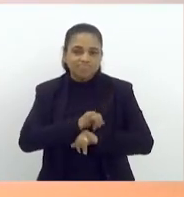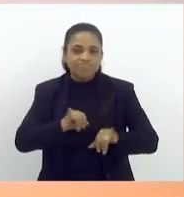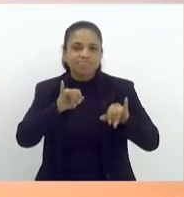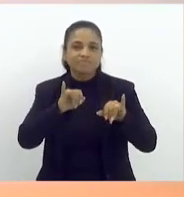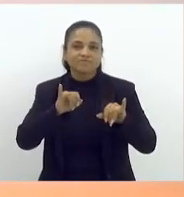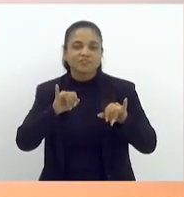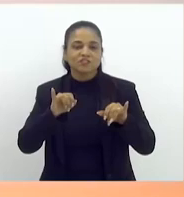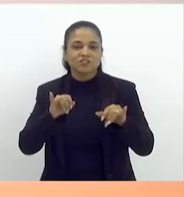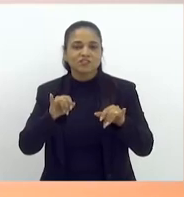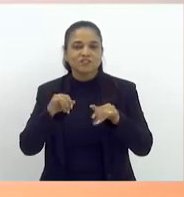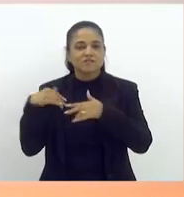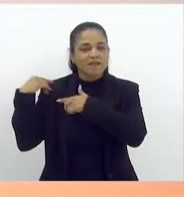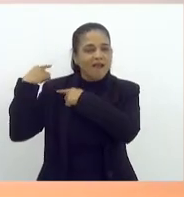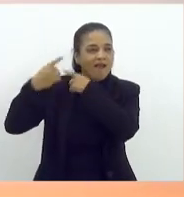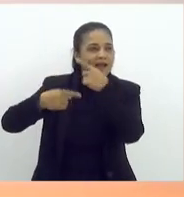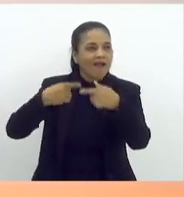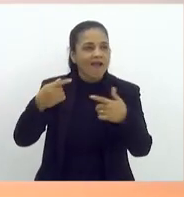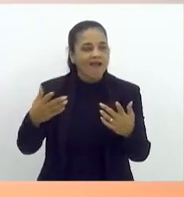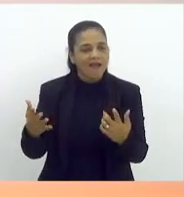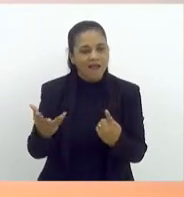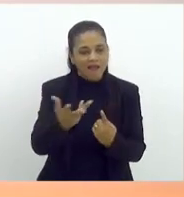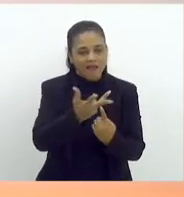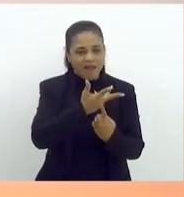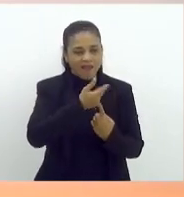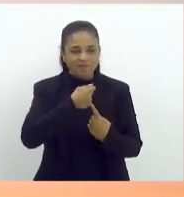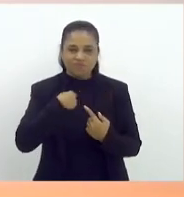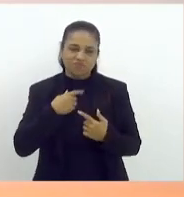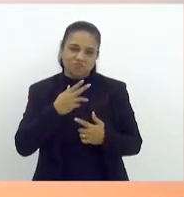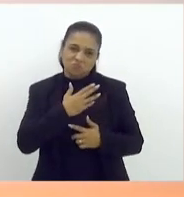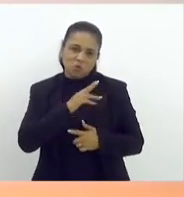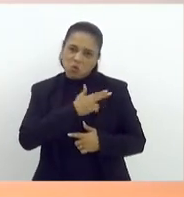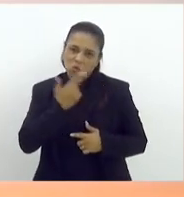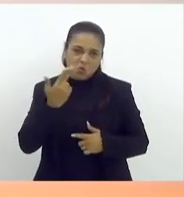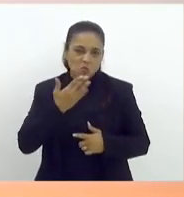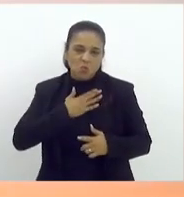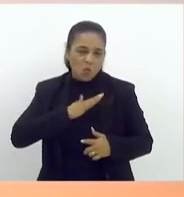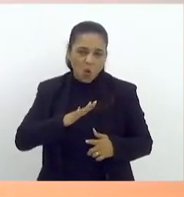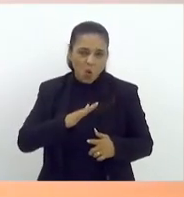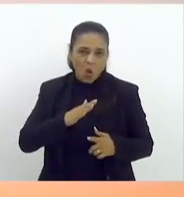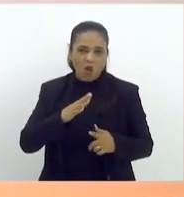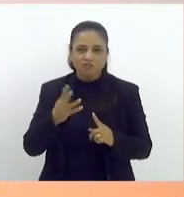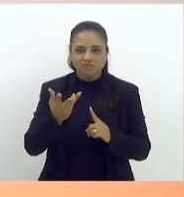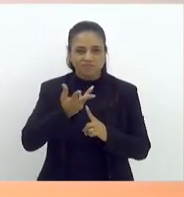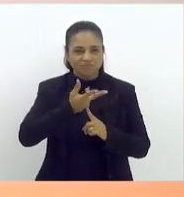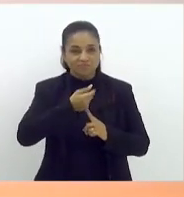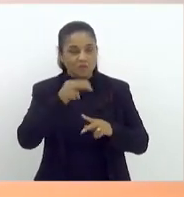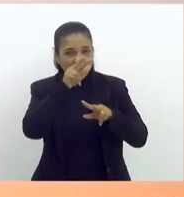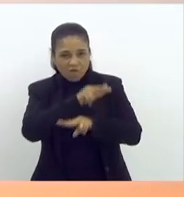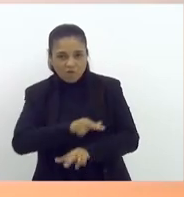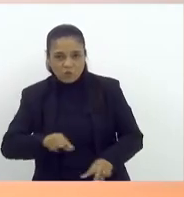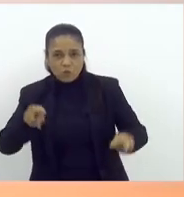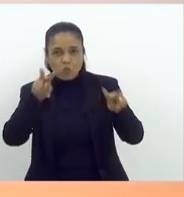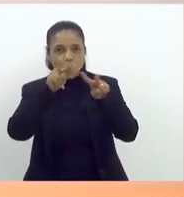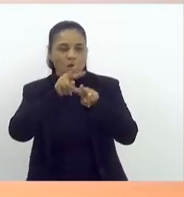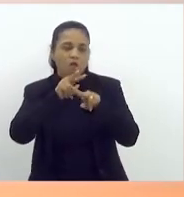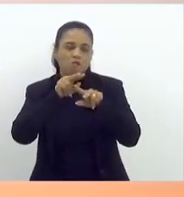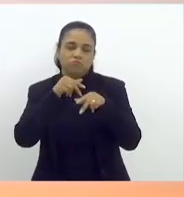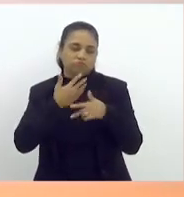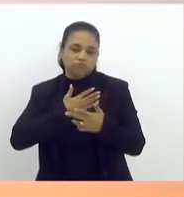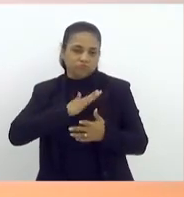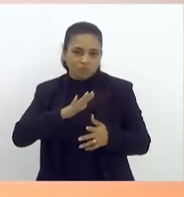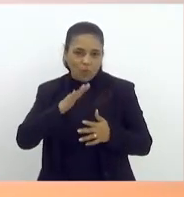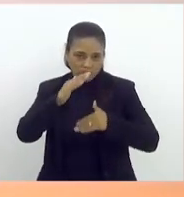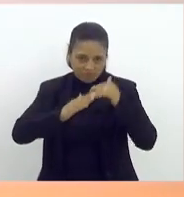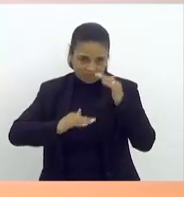trago muito eu não gosto de me chamar de artista eu gosto de me chamar de São criadora visual porque eu acredito que isso